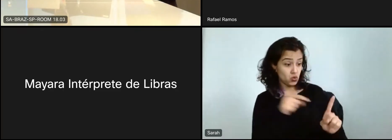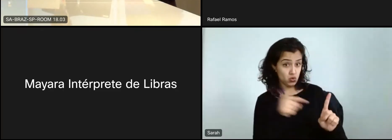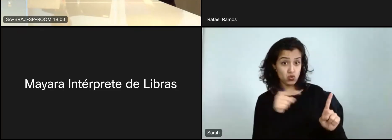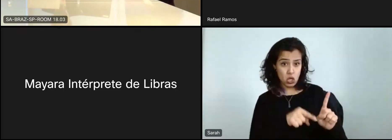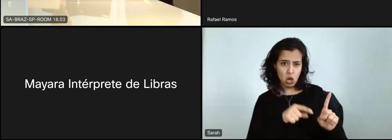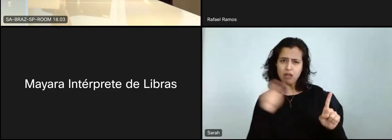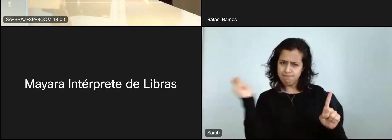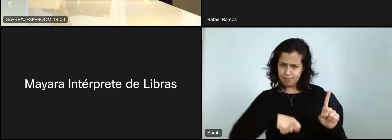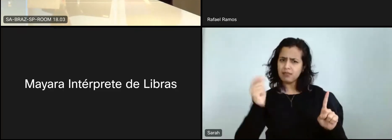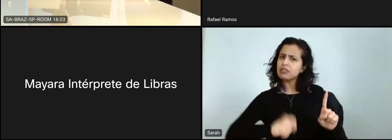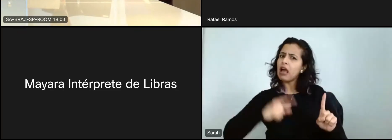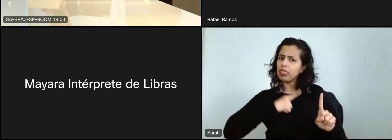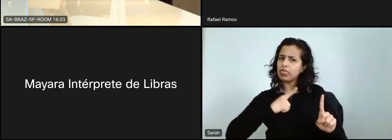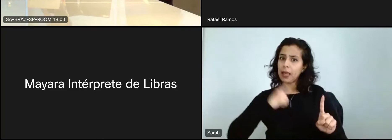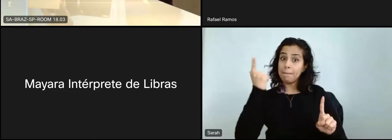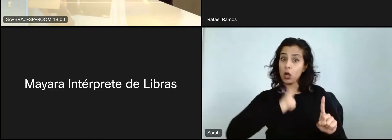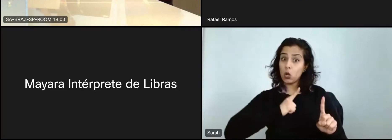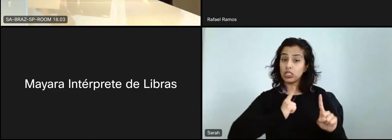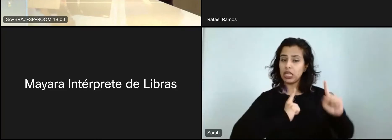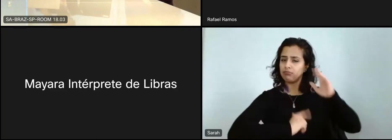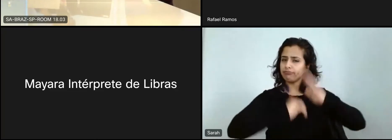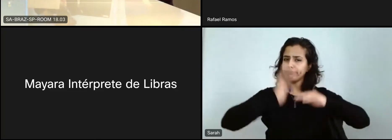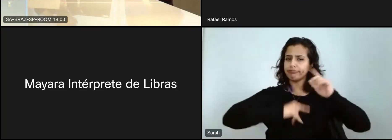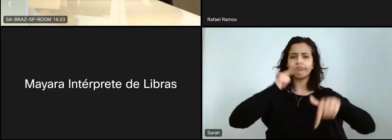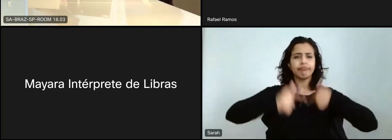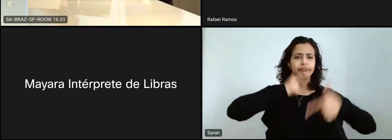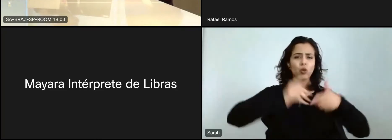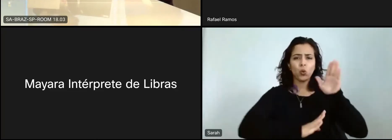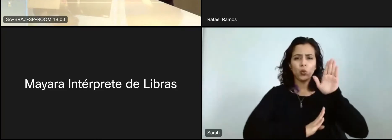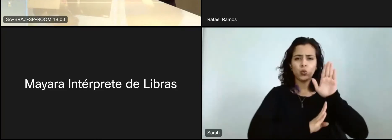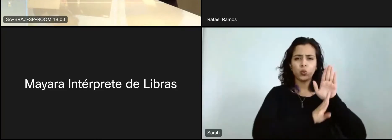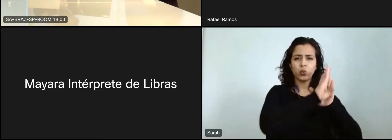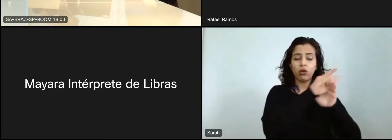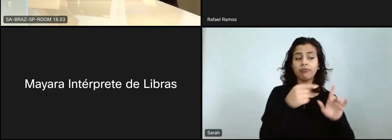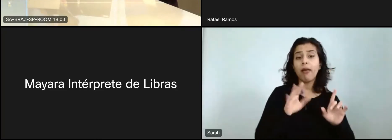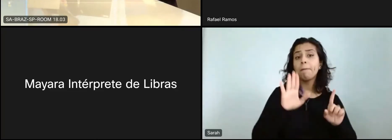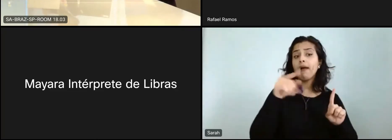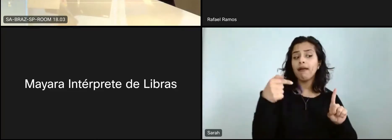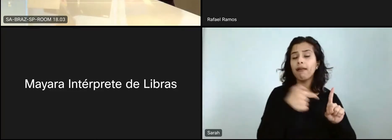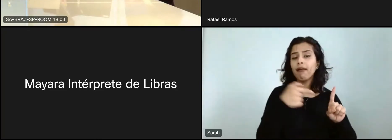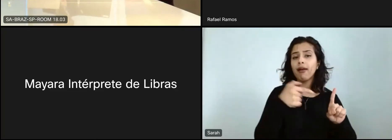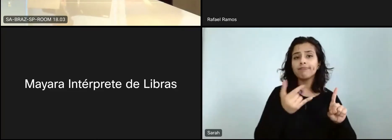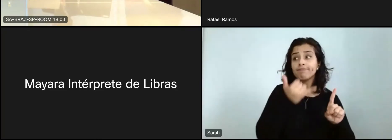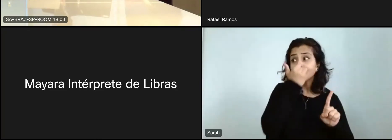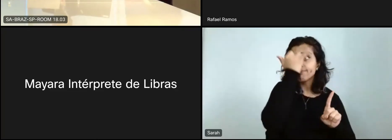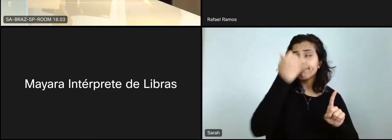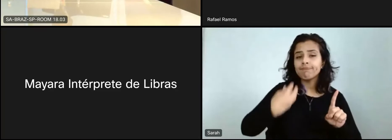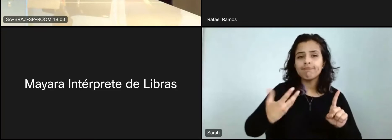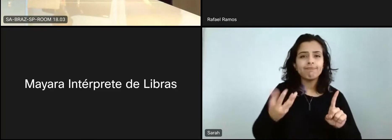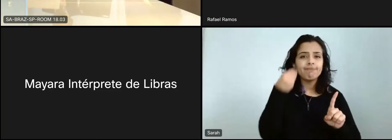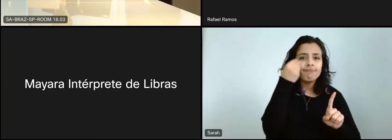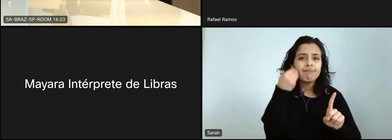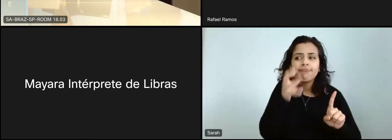atingir, né, na carreira dela, quando ela passa por situações como essas? Então, assim, a gente está falando de